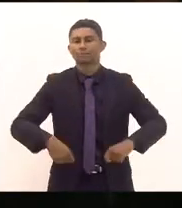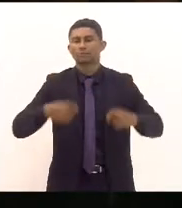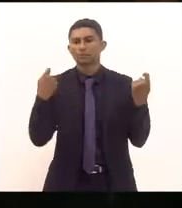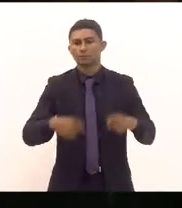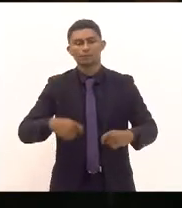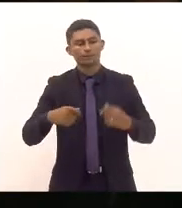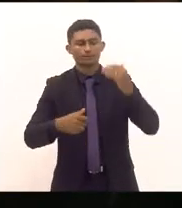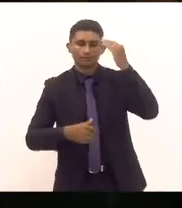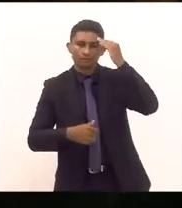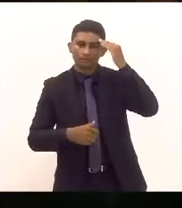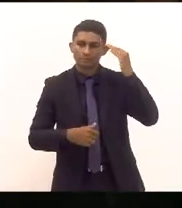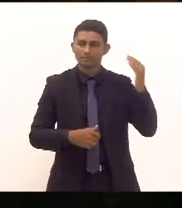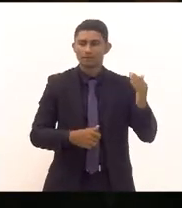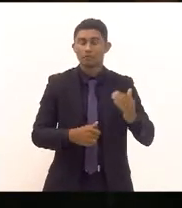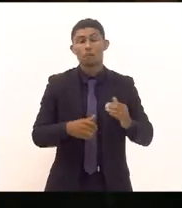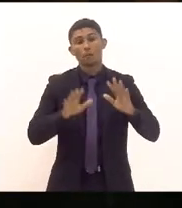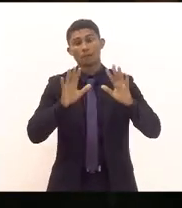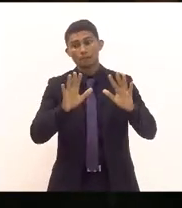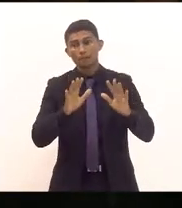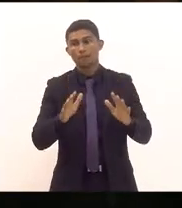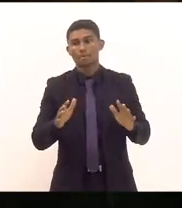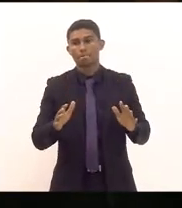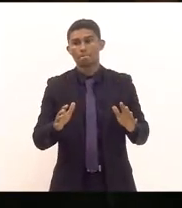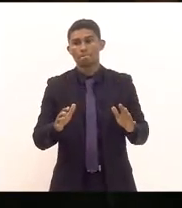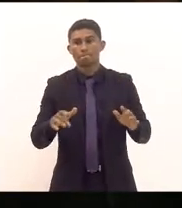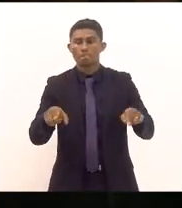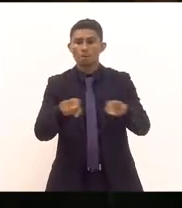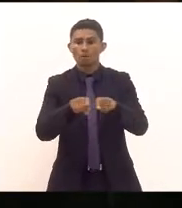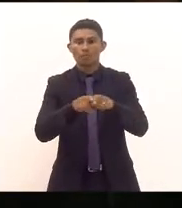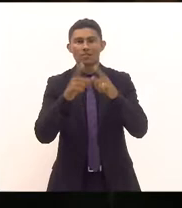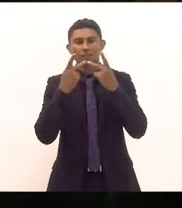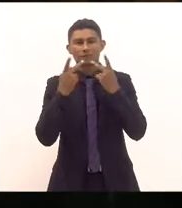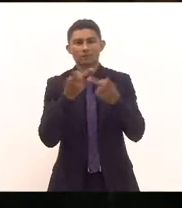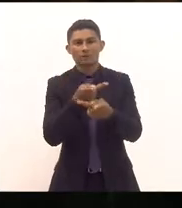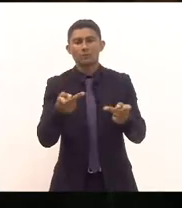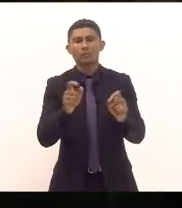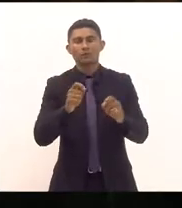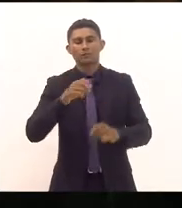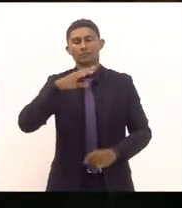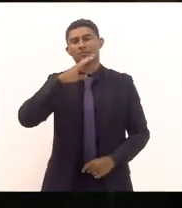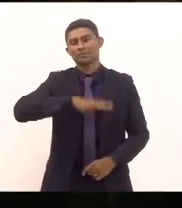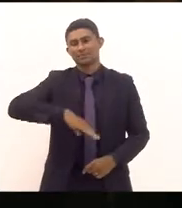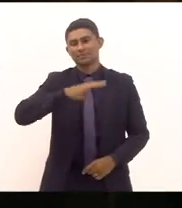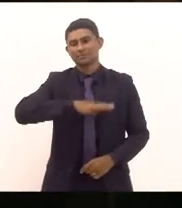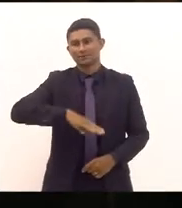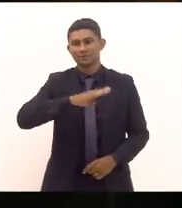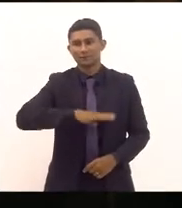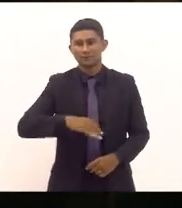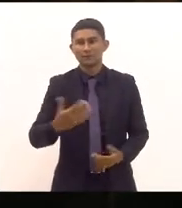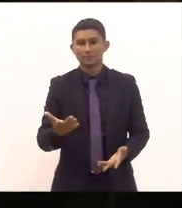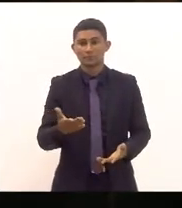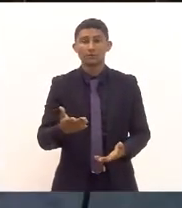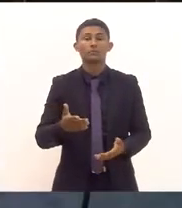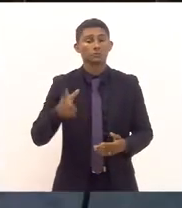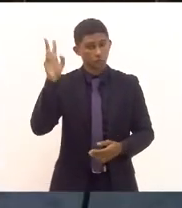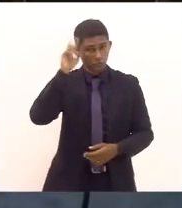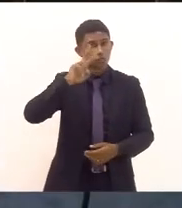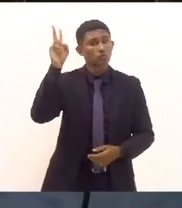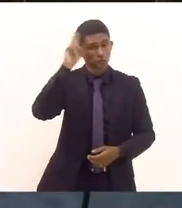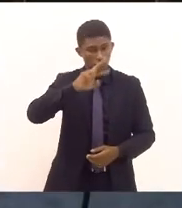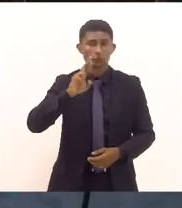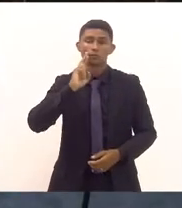obrigado mais claro não podia deixar de falar do nosso Vascão o Vasco da resposta histórica